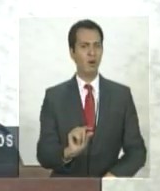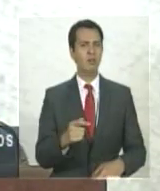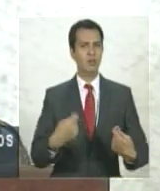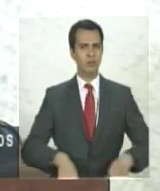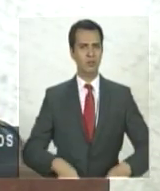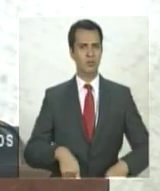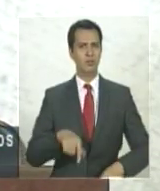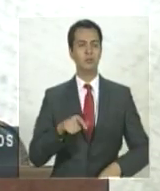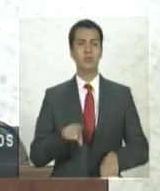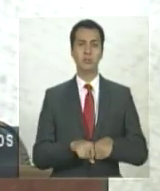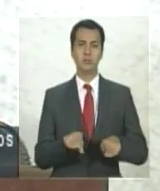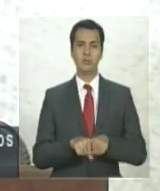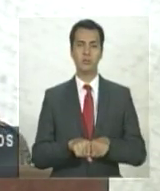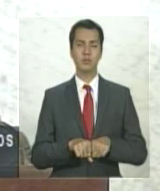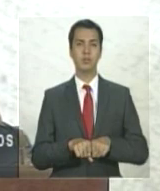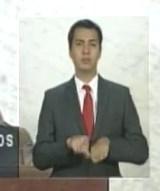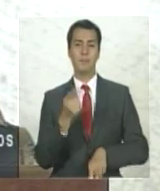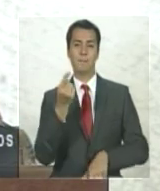custo. Terceiro,